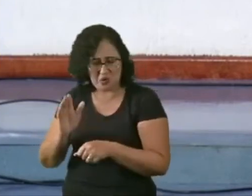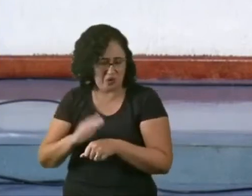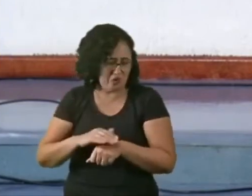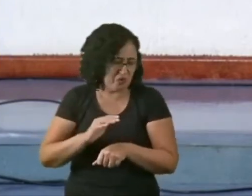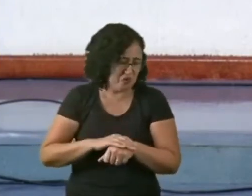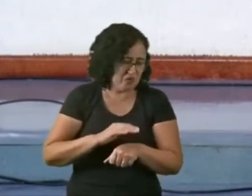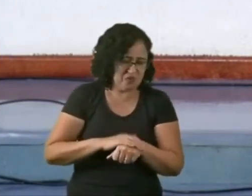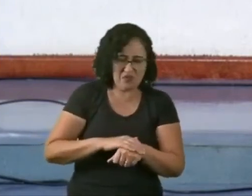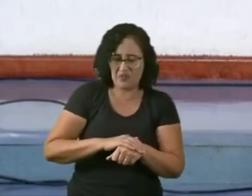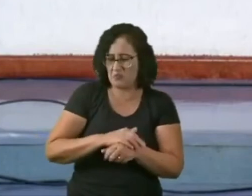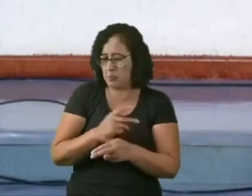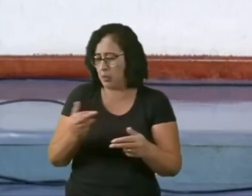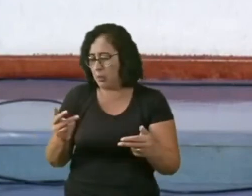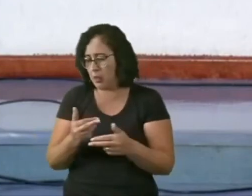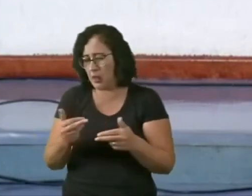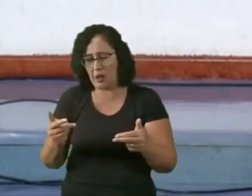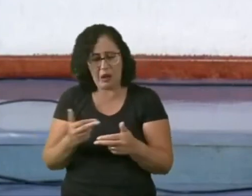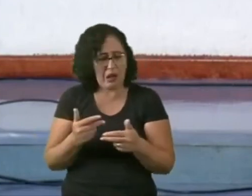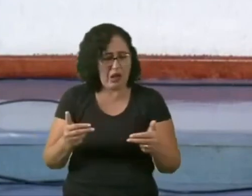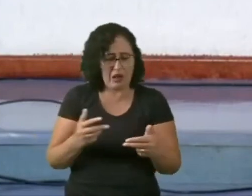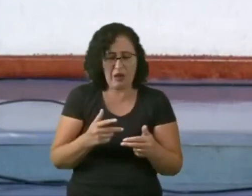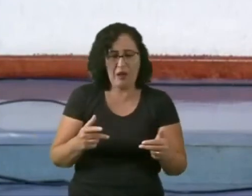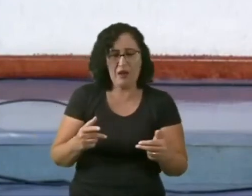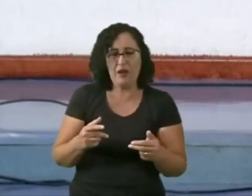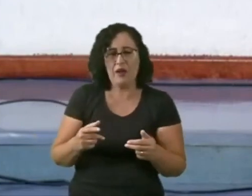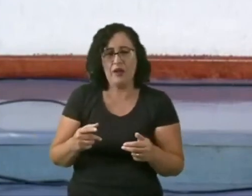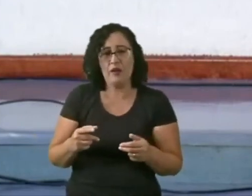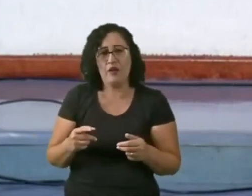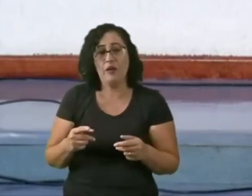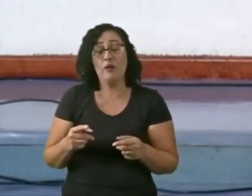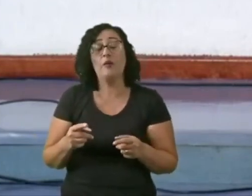derruba muralhas só para encontrar.